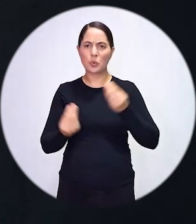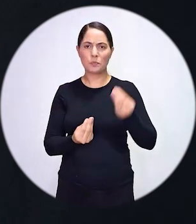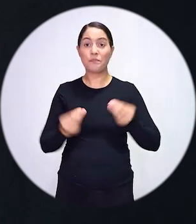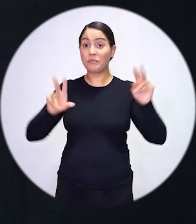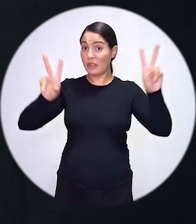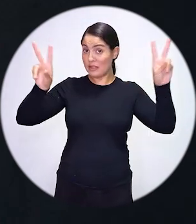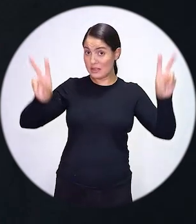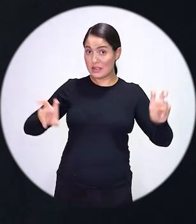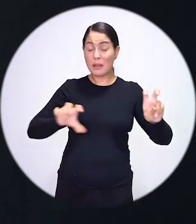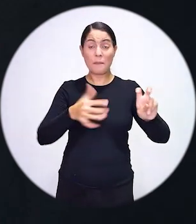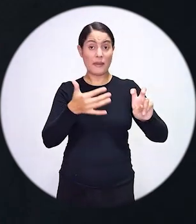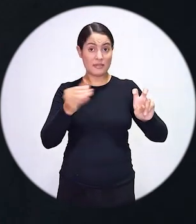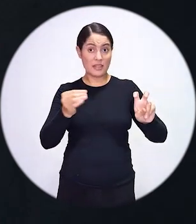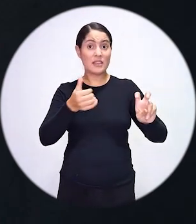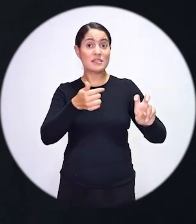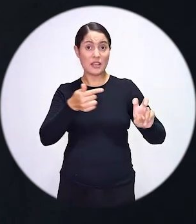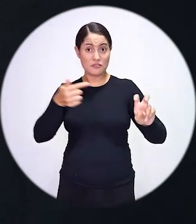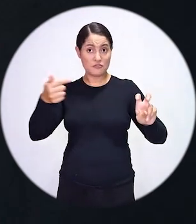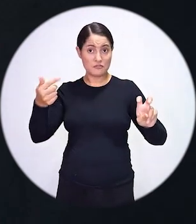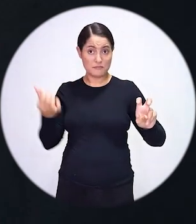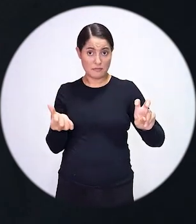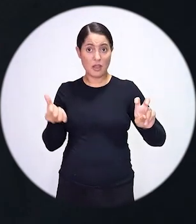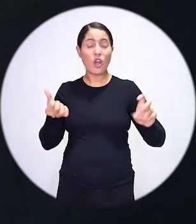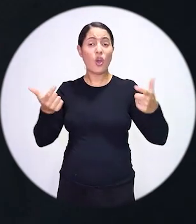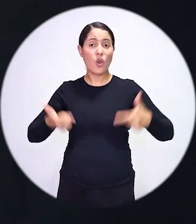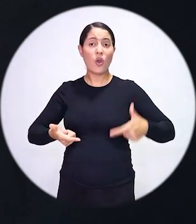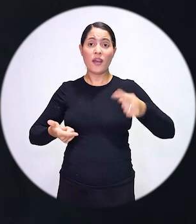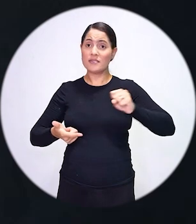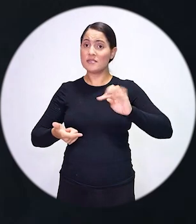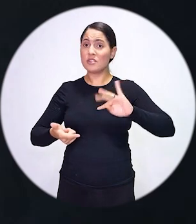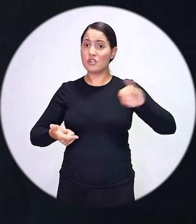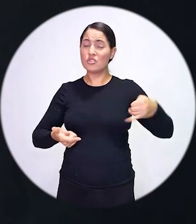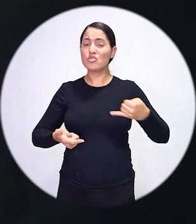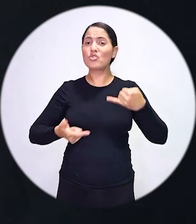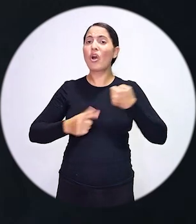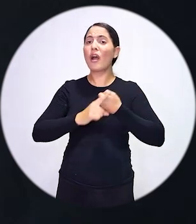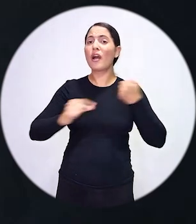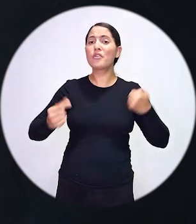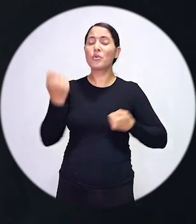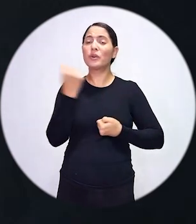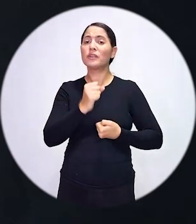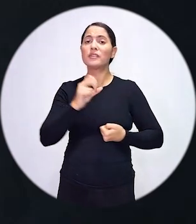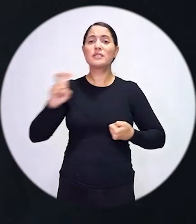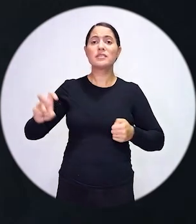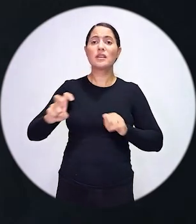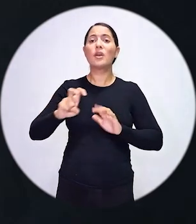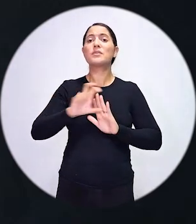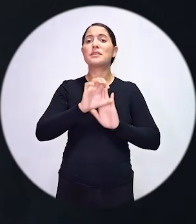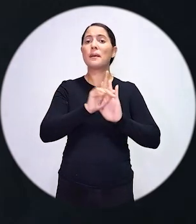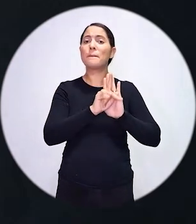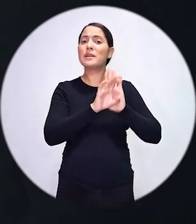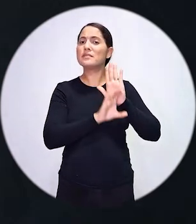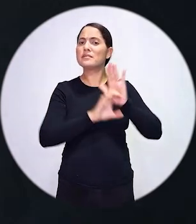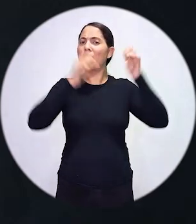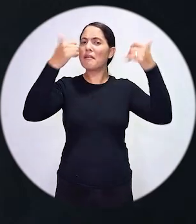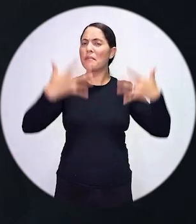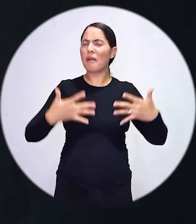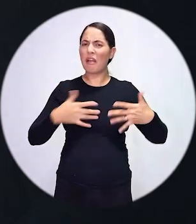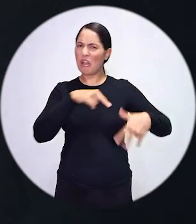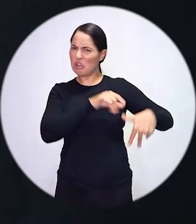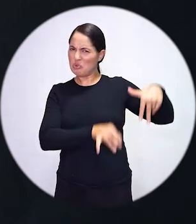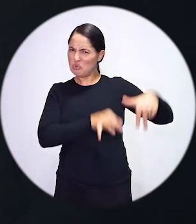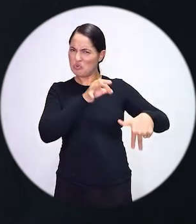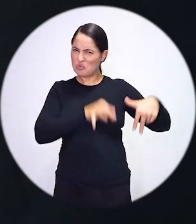conquistamos. Por meio do julgamento do tema 1076 no STJ, a observância obrigatória do artigo 85